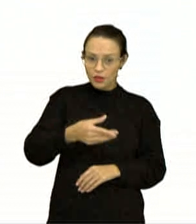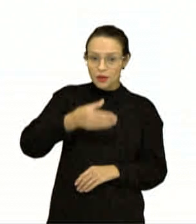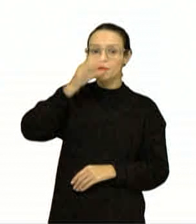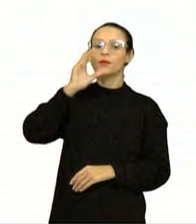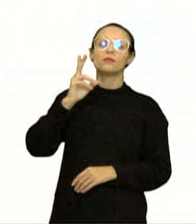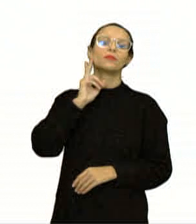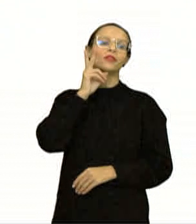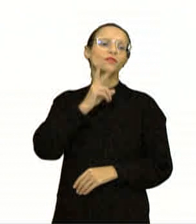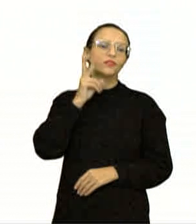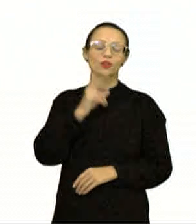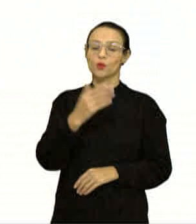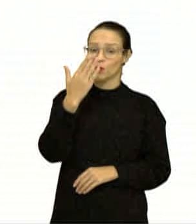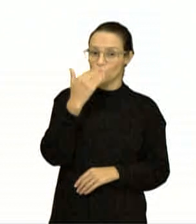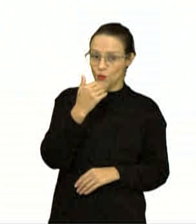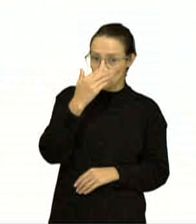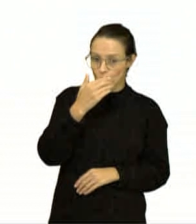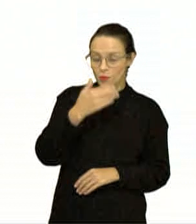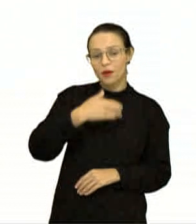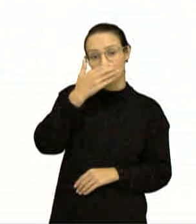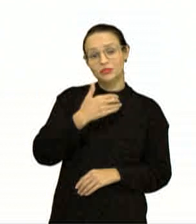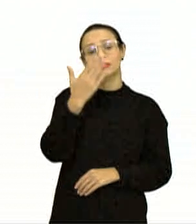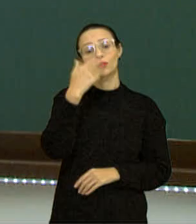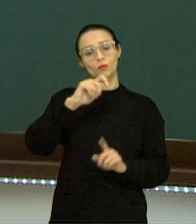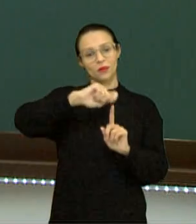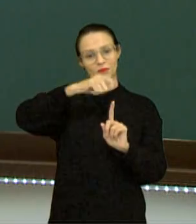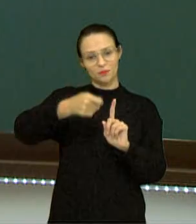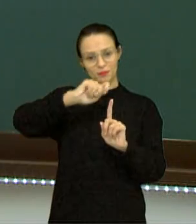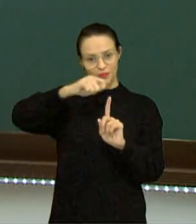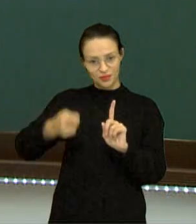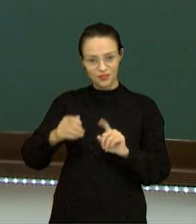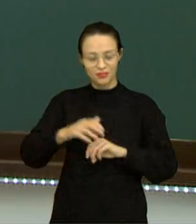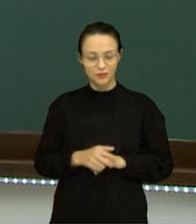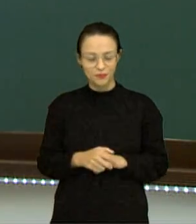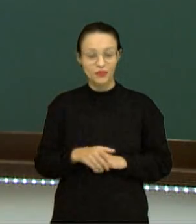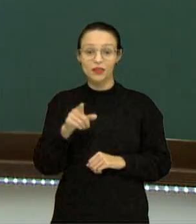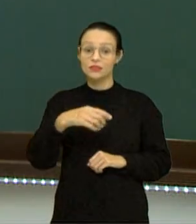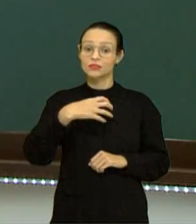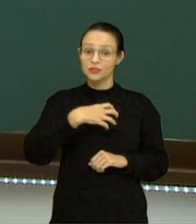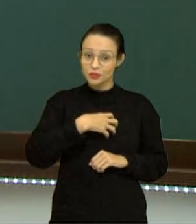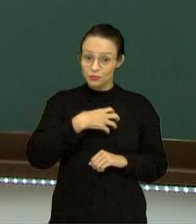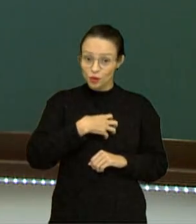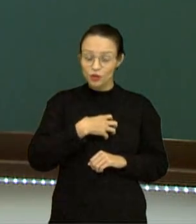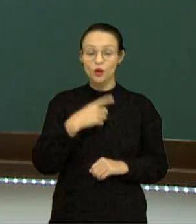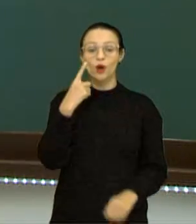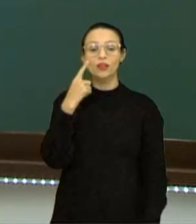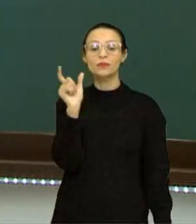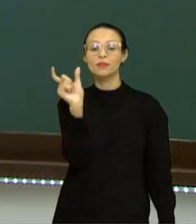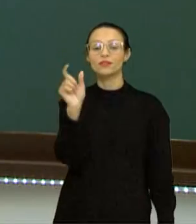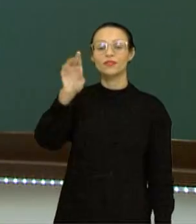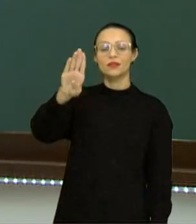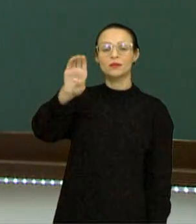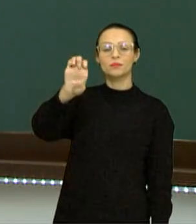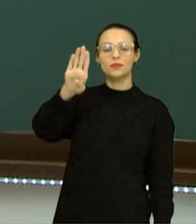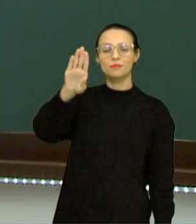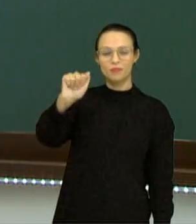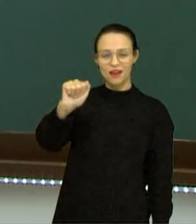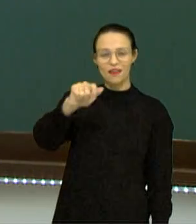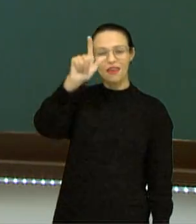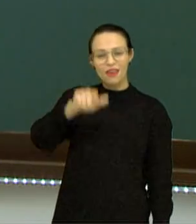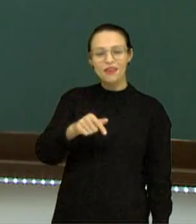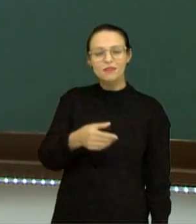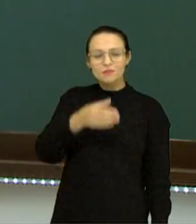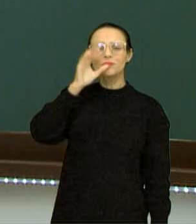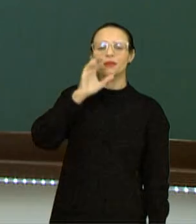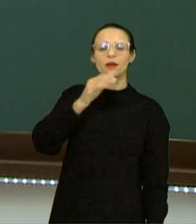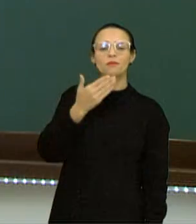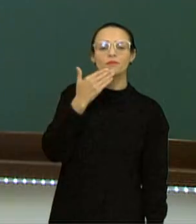vinho, coma a maçã e a banana. Através da forma verbal beba e coma, nós temos pedidos, ou dependendo